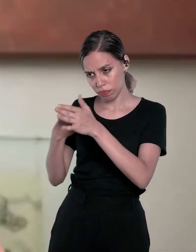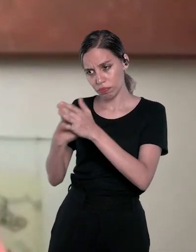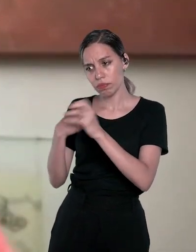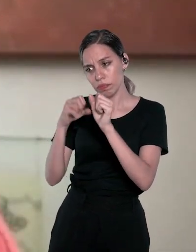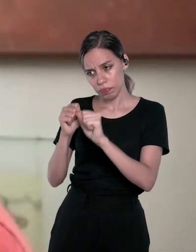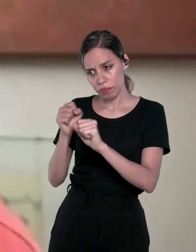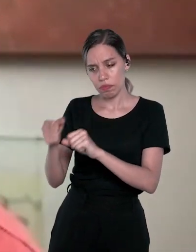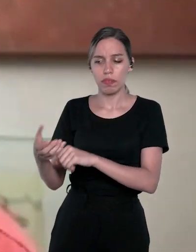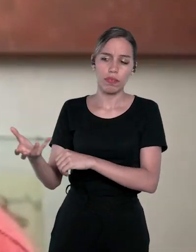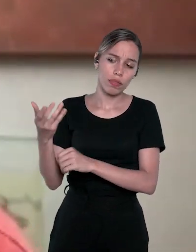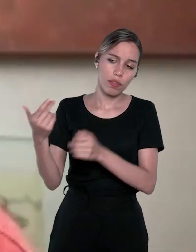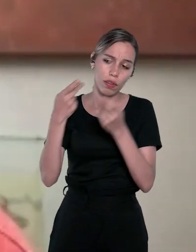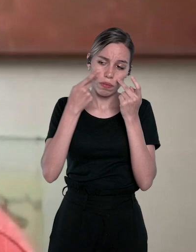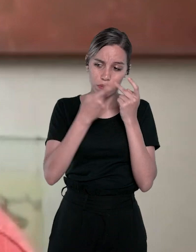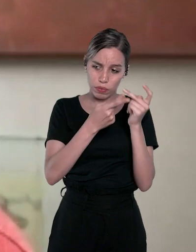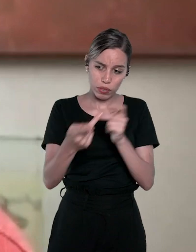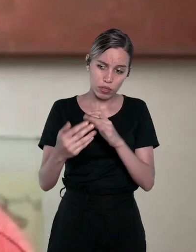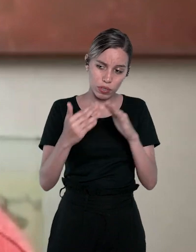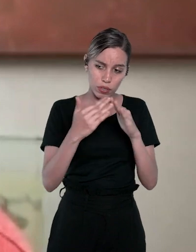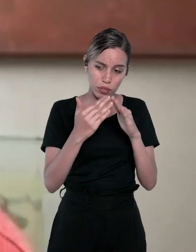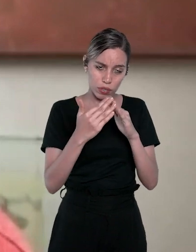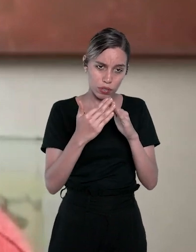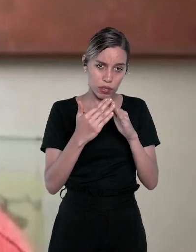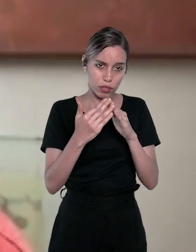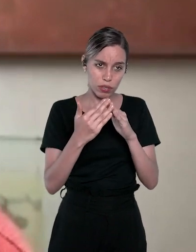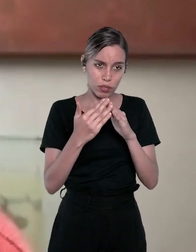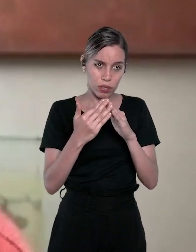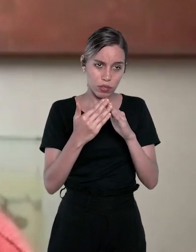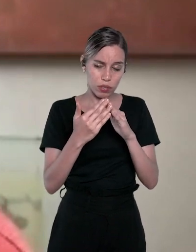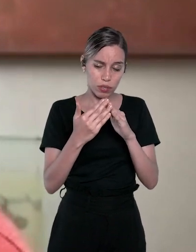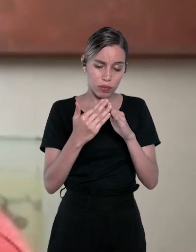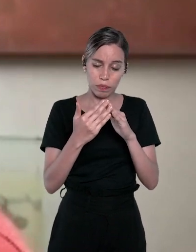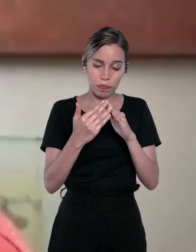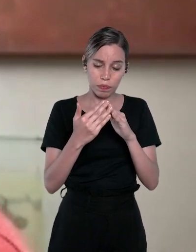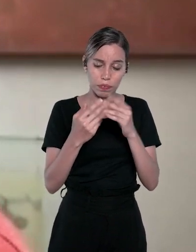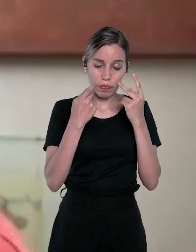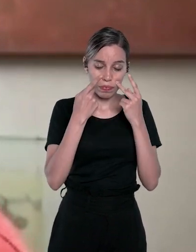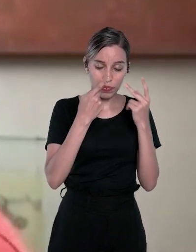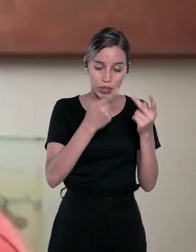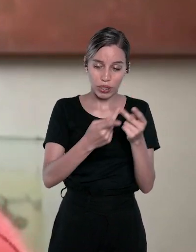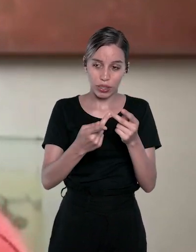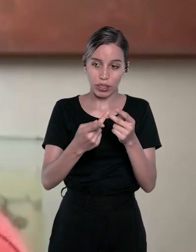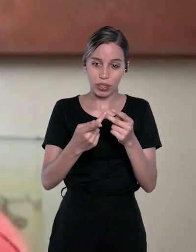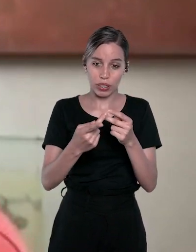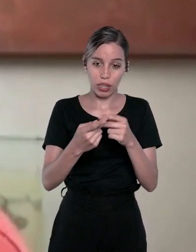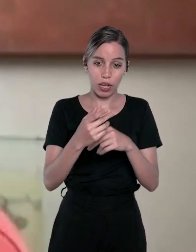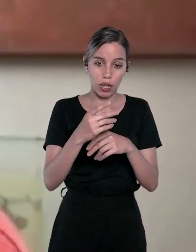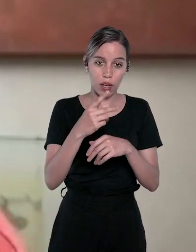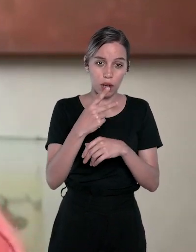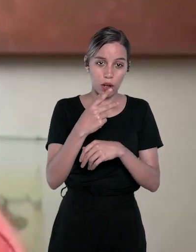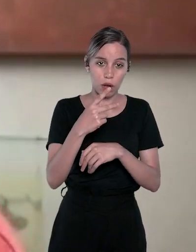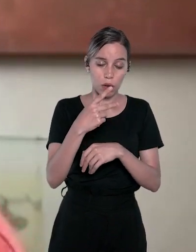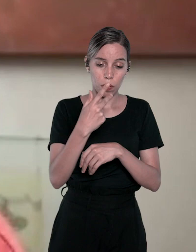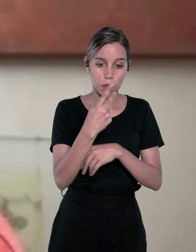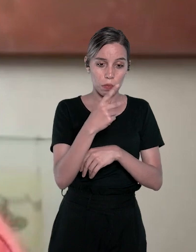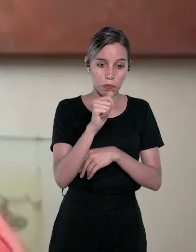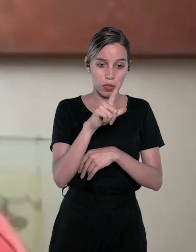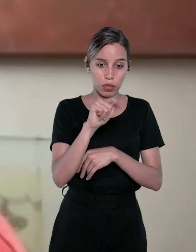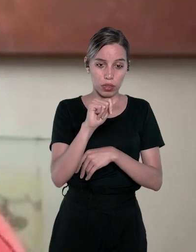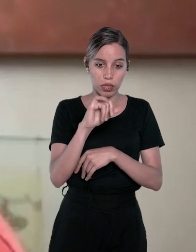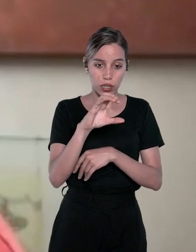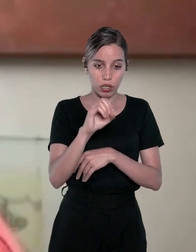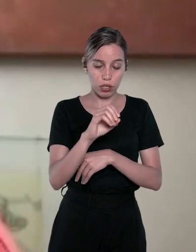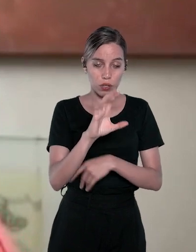simpatia. E nós visitamos algumas vezes o Centro Técnico de Produção do Palácio das Artes,